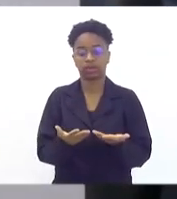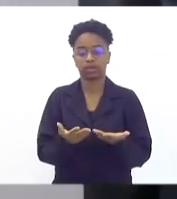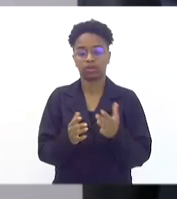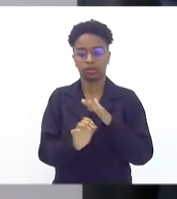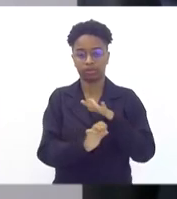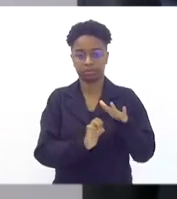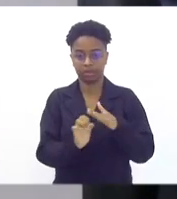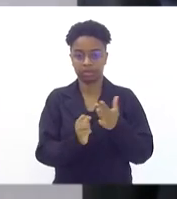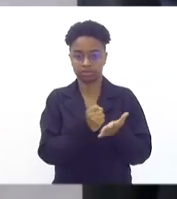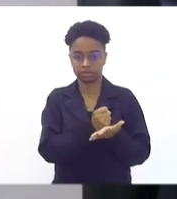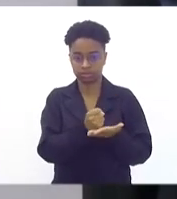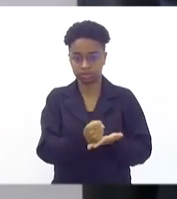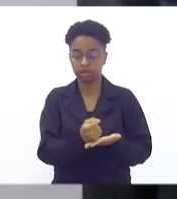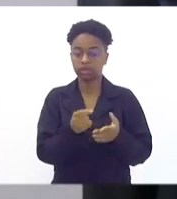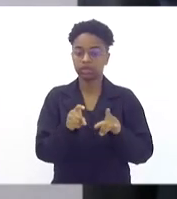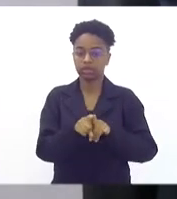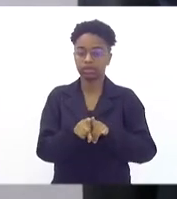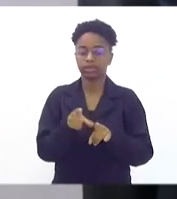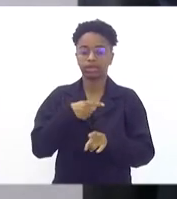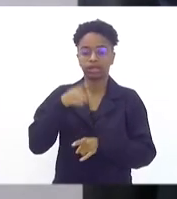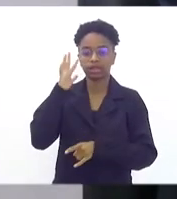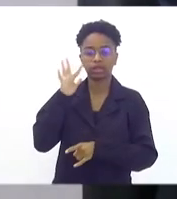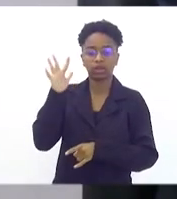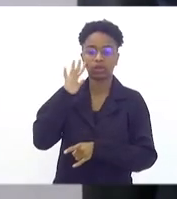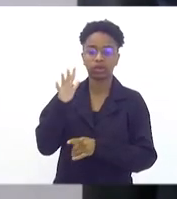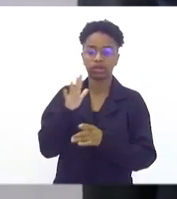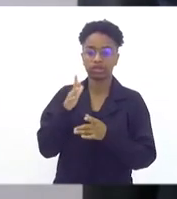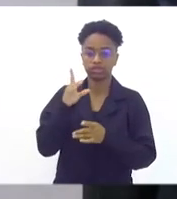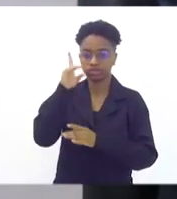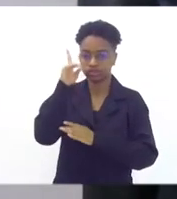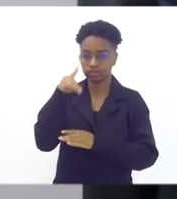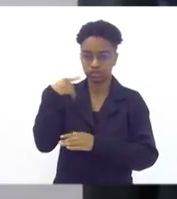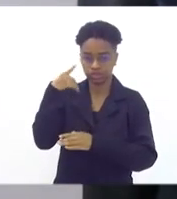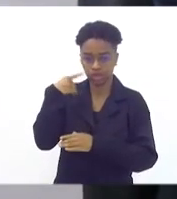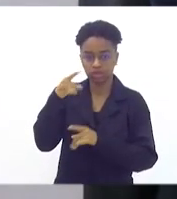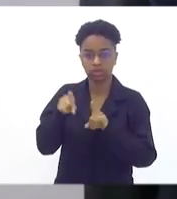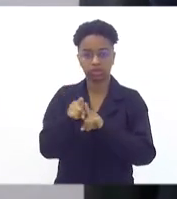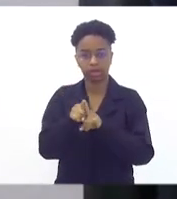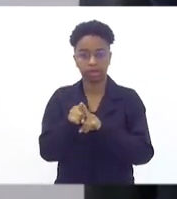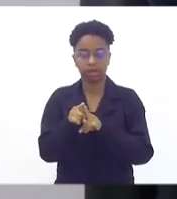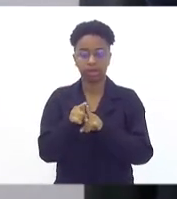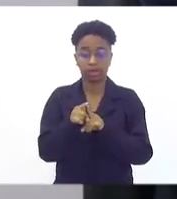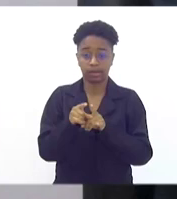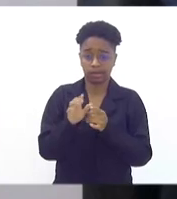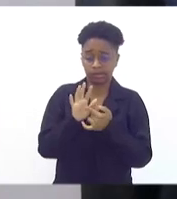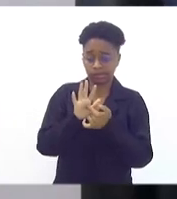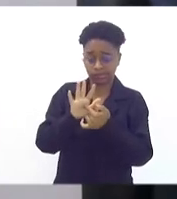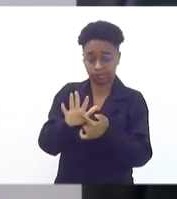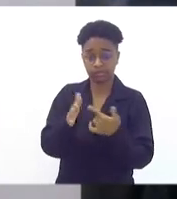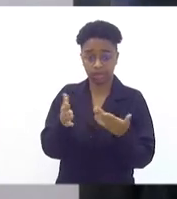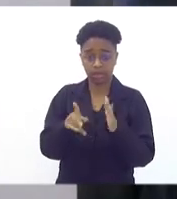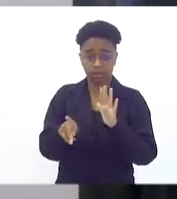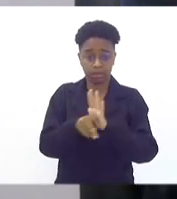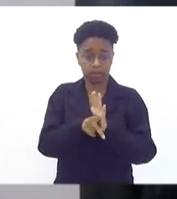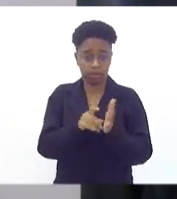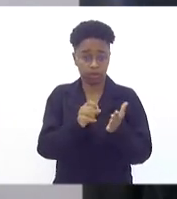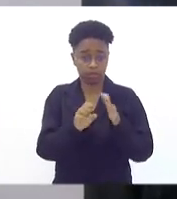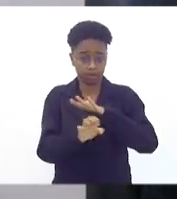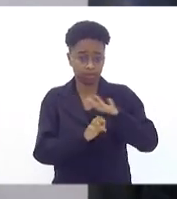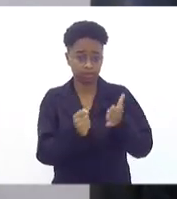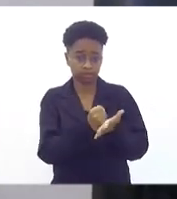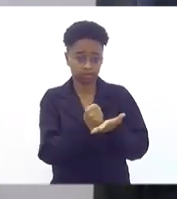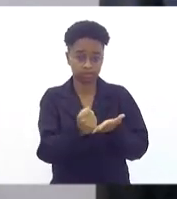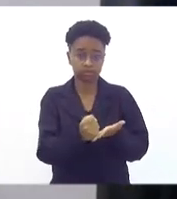que a gente use Inclusive a teoria da aparência a teoria do direito da aparência é a própria concessionária que tá ali na ponta é um outro dilema